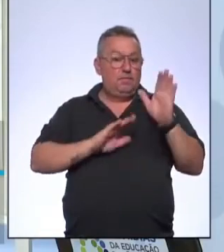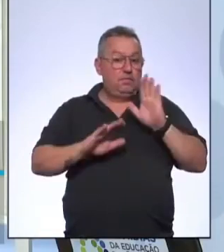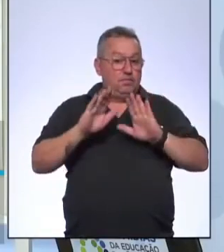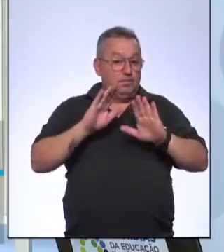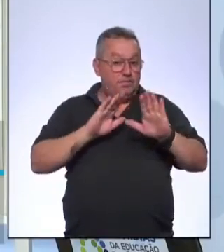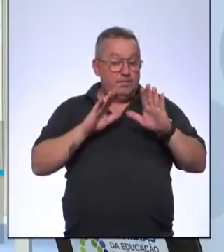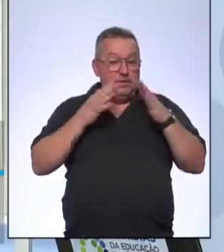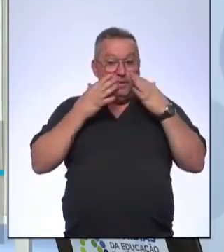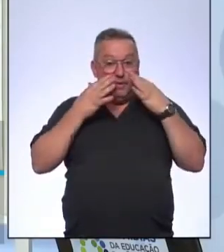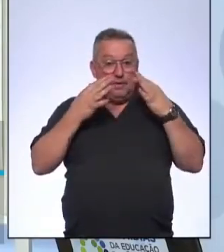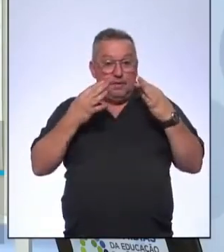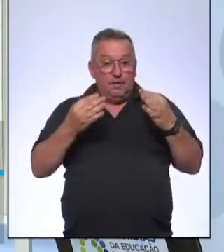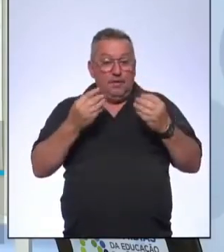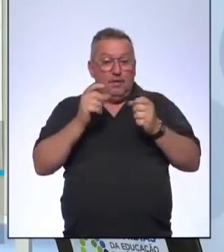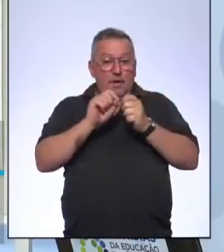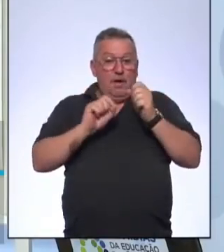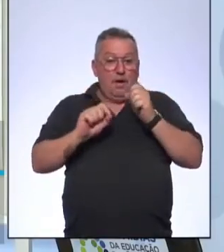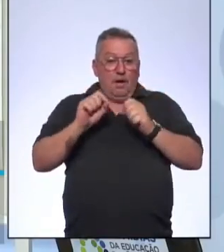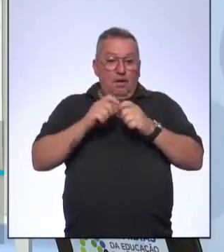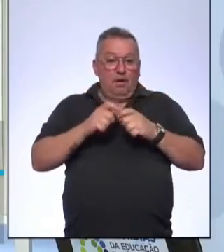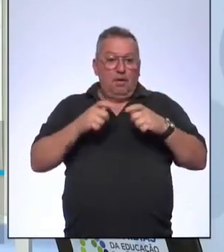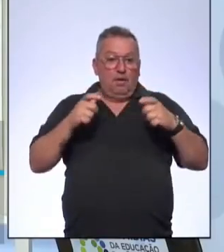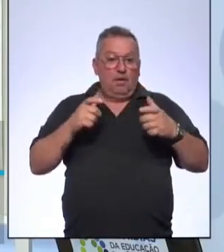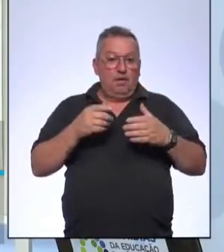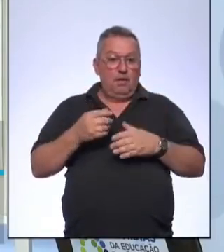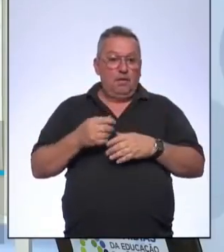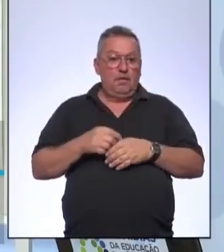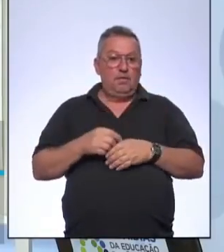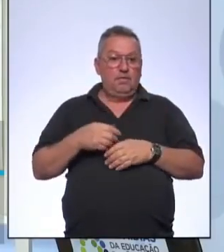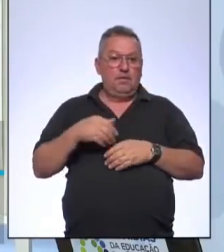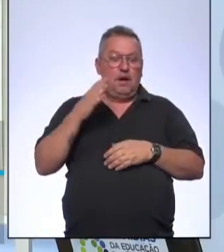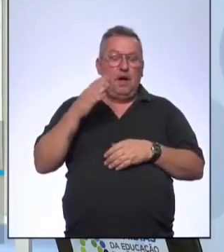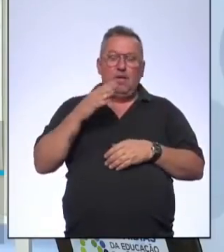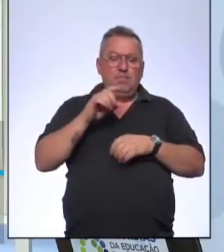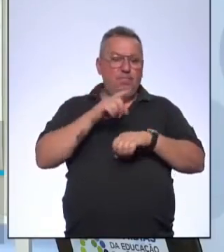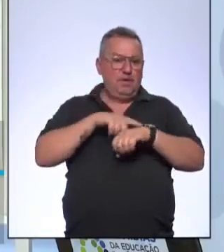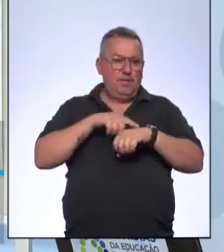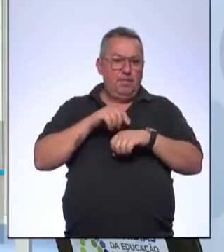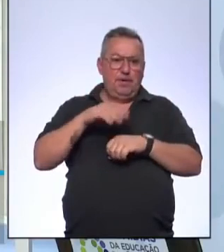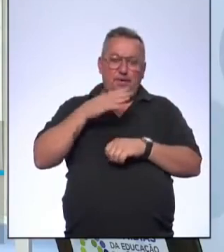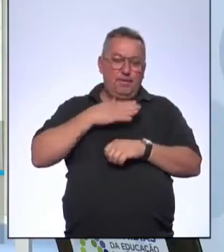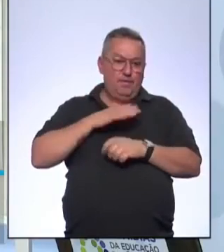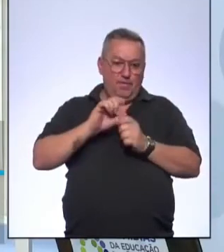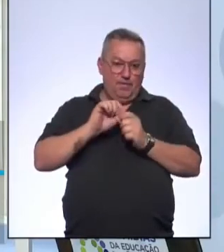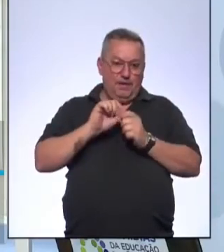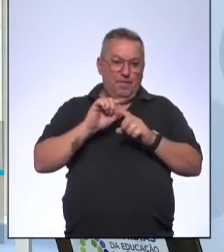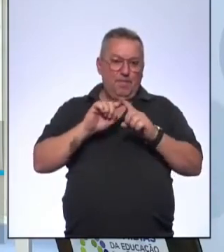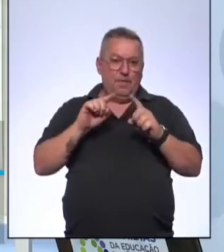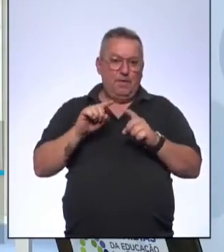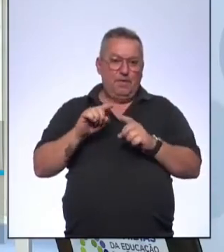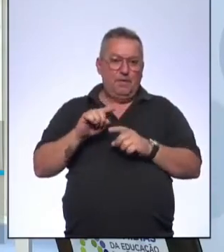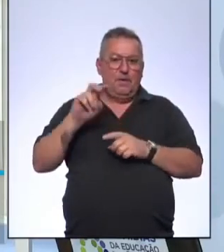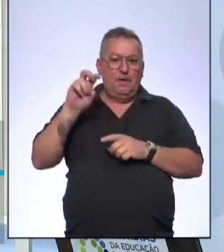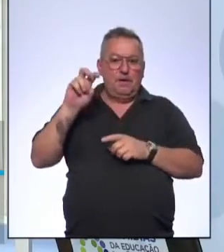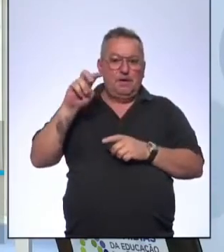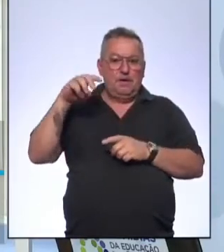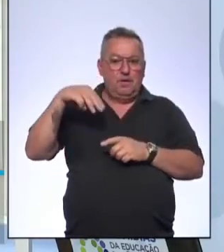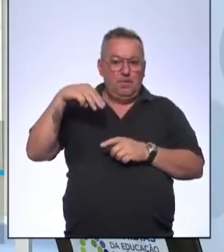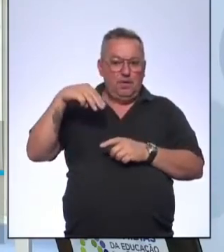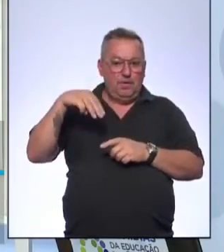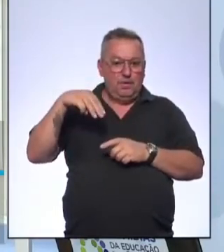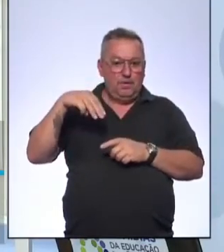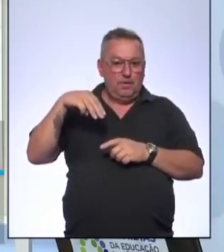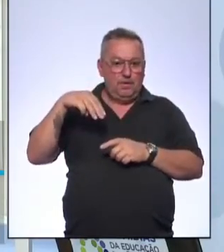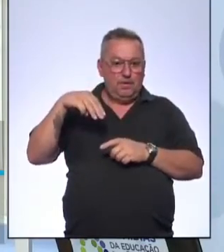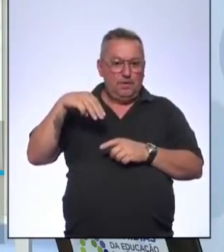esse cuidado. Como é uma operação muito grande, vou dar até um tempo maior, que geralmente eu não faço isso, tá? Vou dar até 5 minutos para